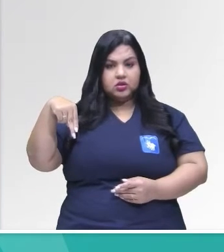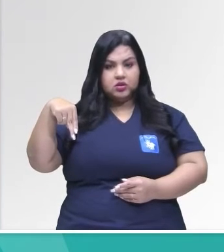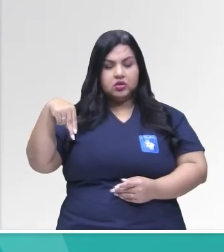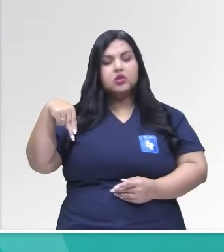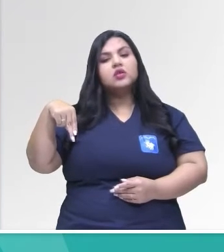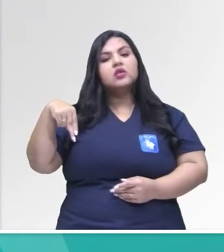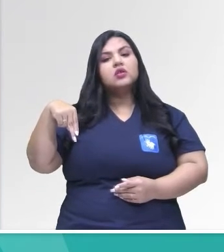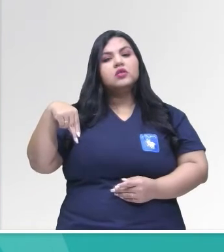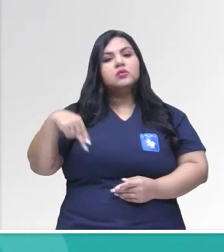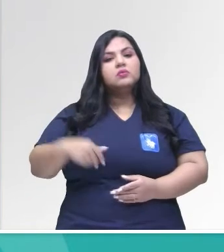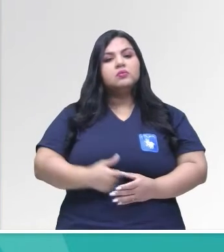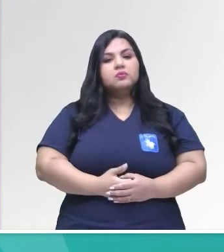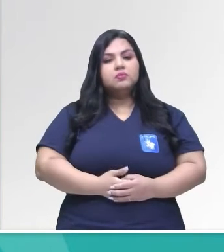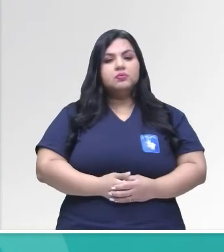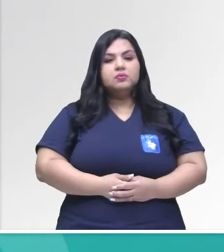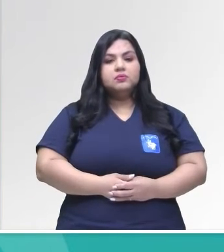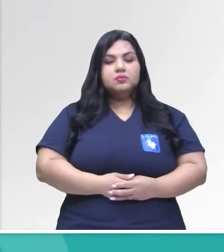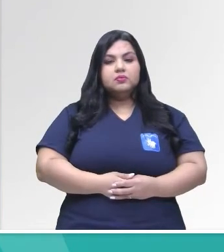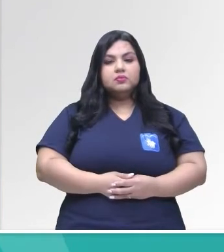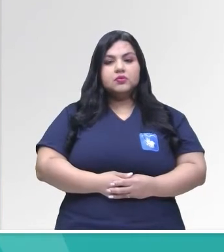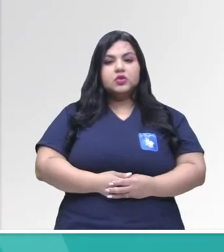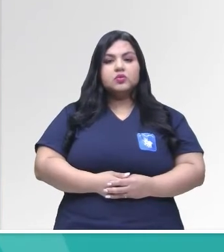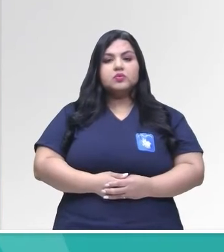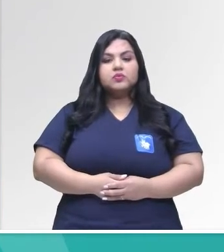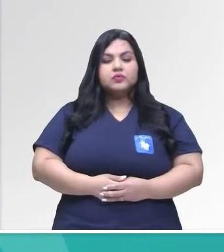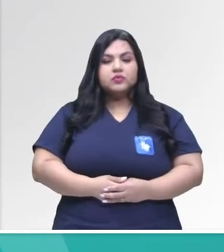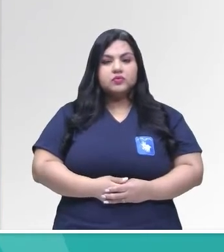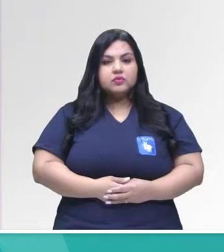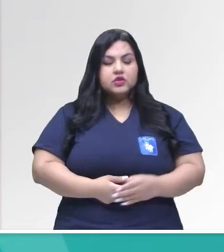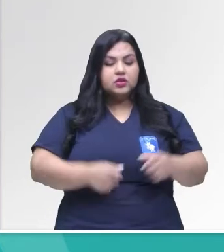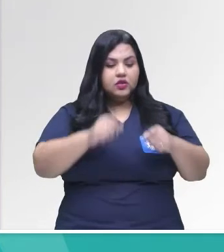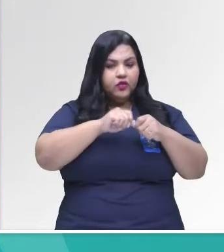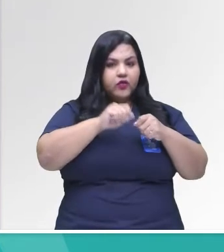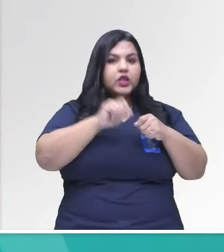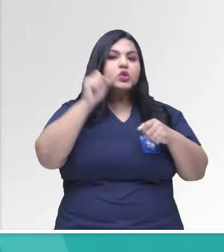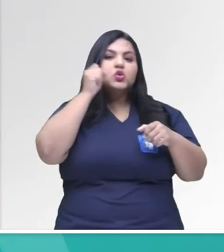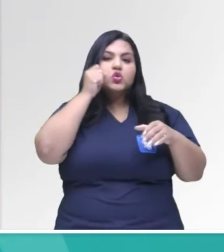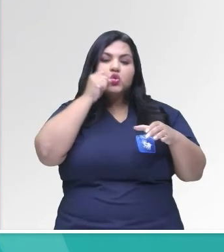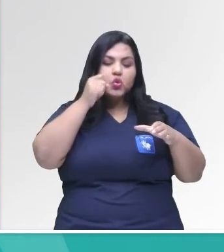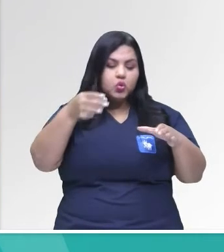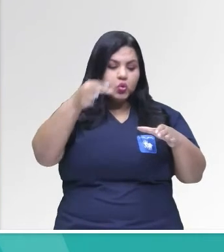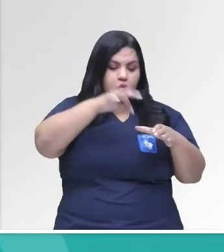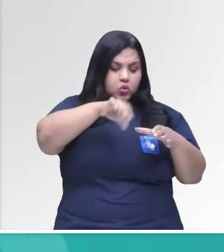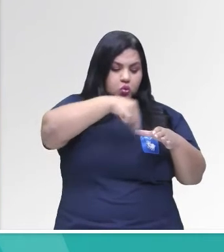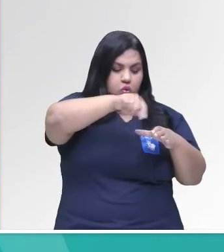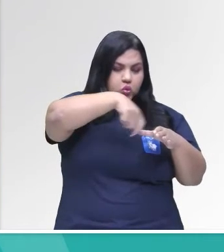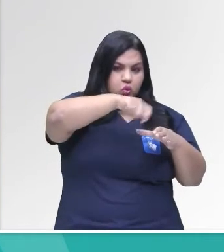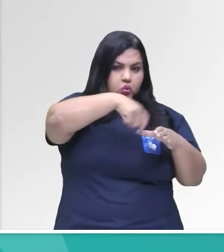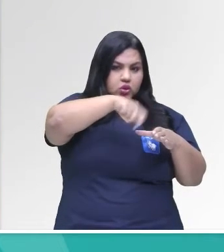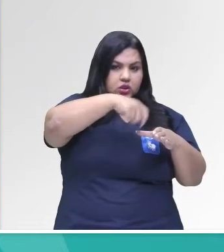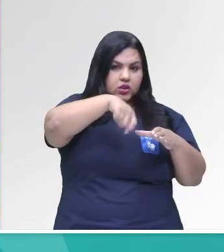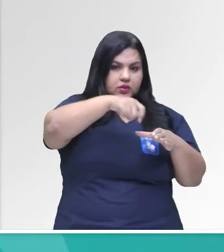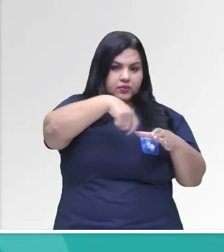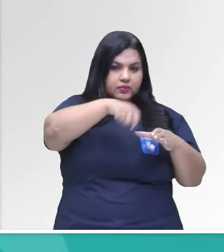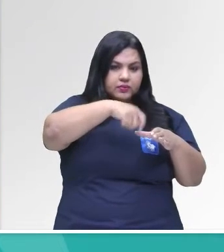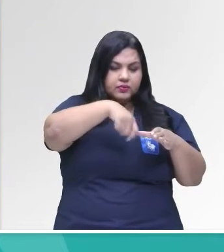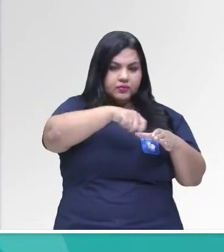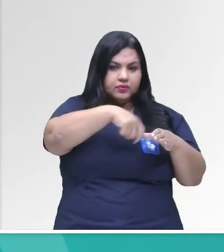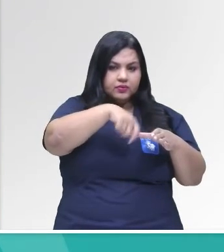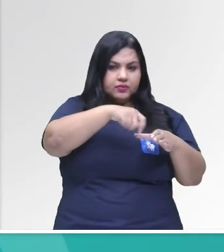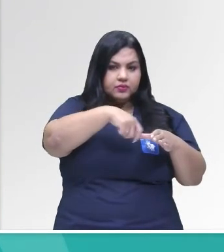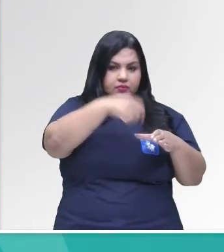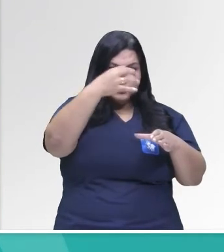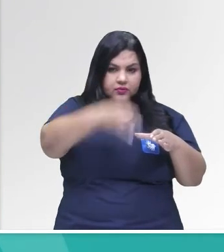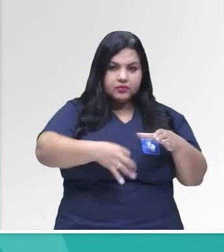soda powder, então ele pegou aquele refresco, mesmo em pó, misturou na água,